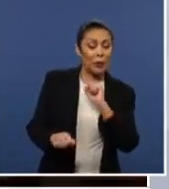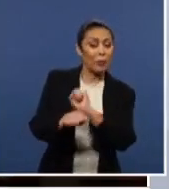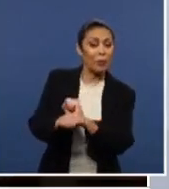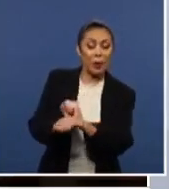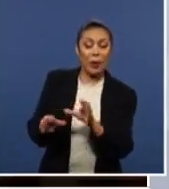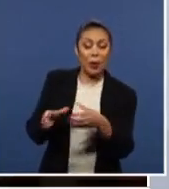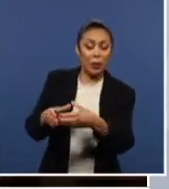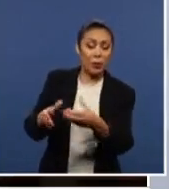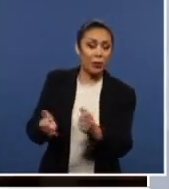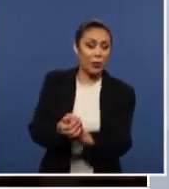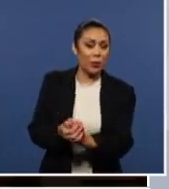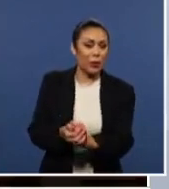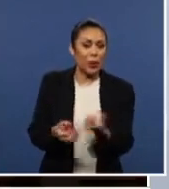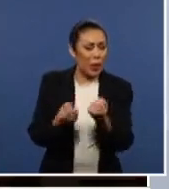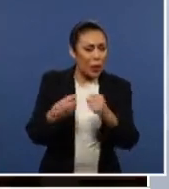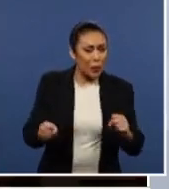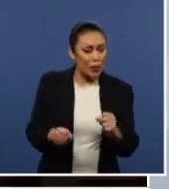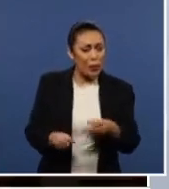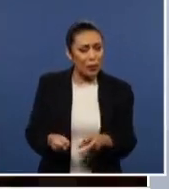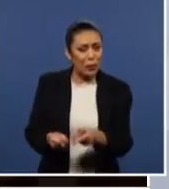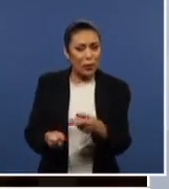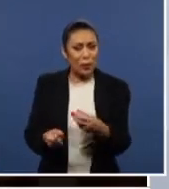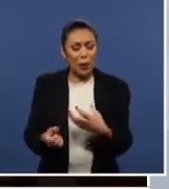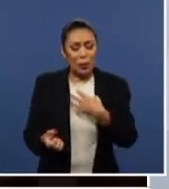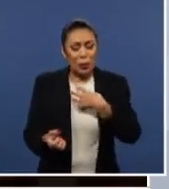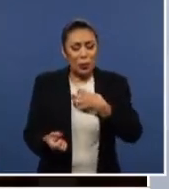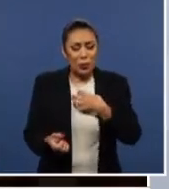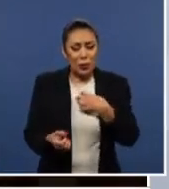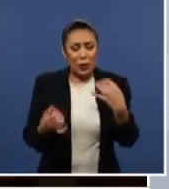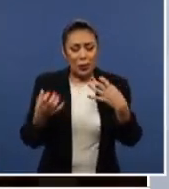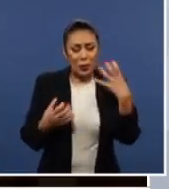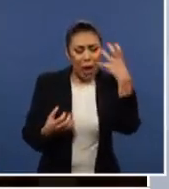que eles continuam agindo animalista, animalescamente dessa maneira. Tipo,